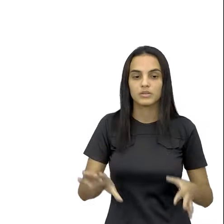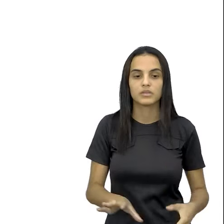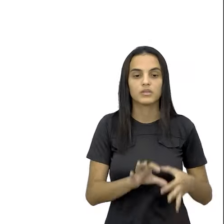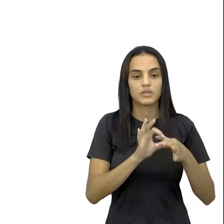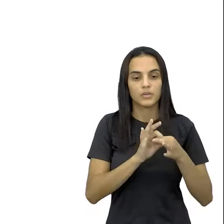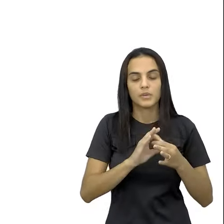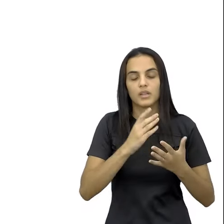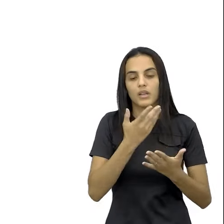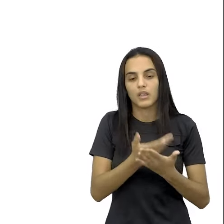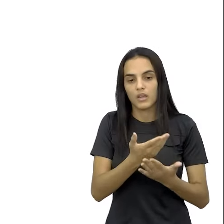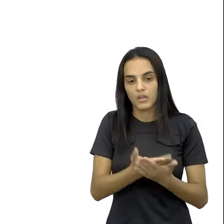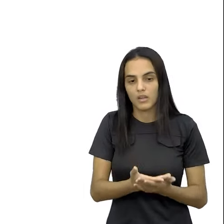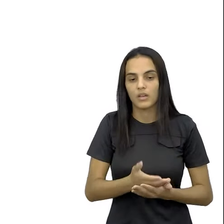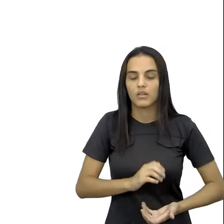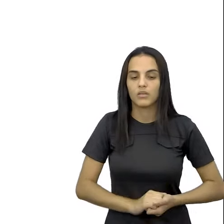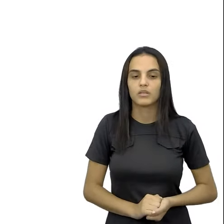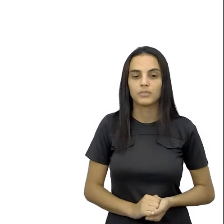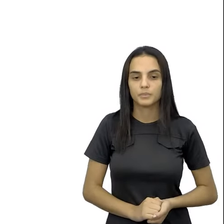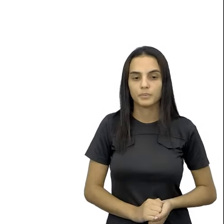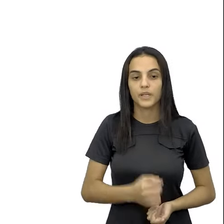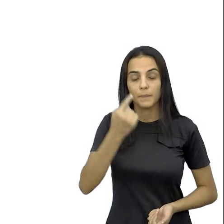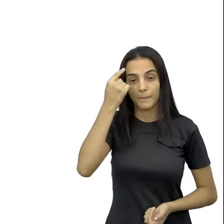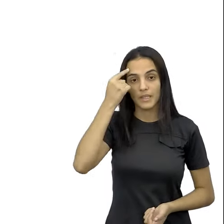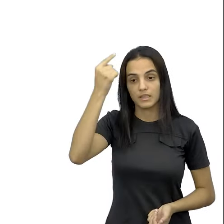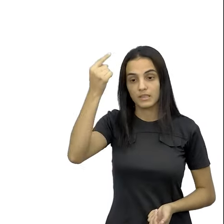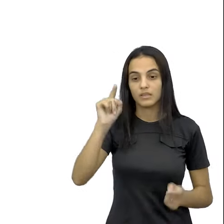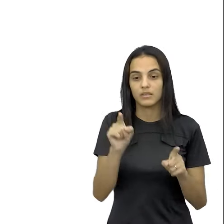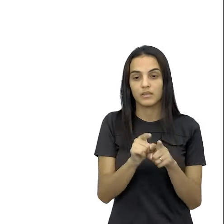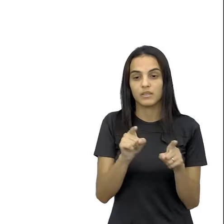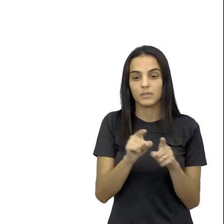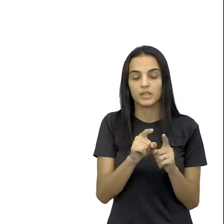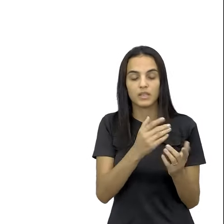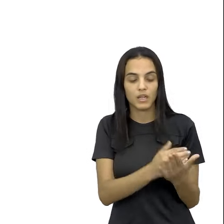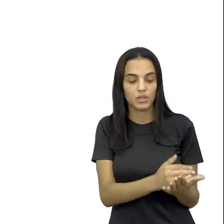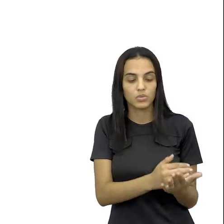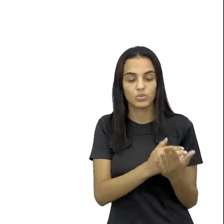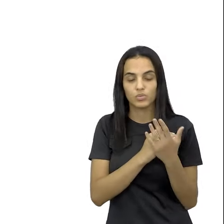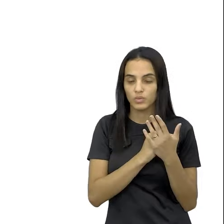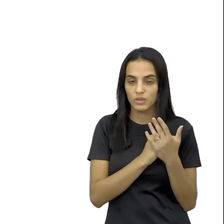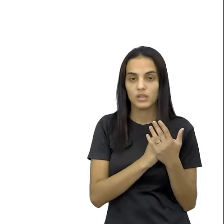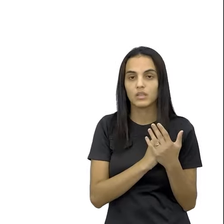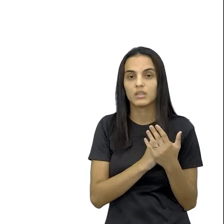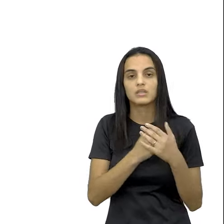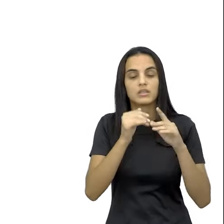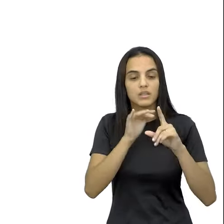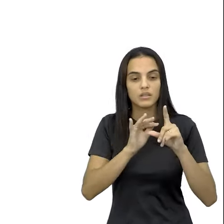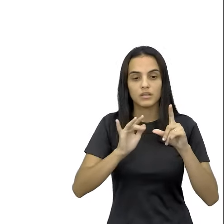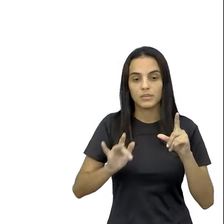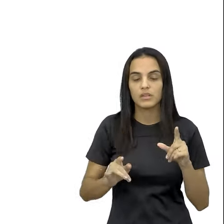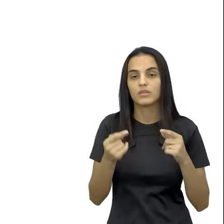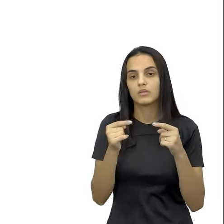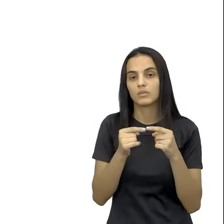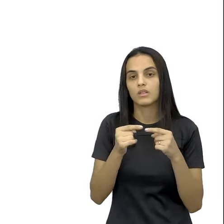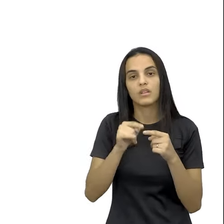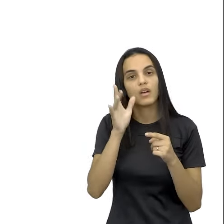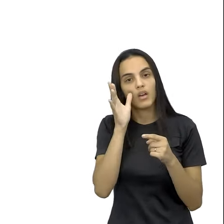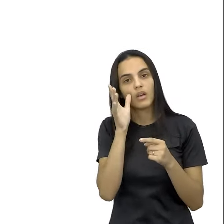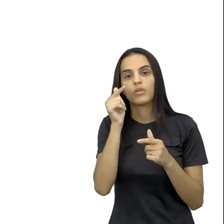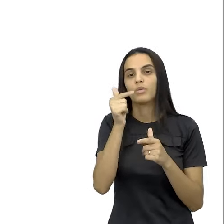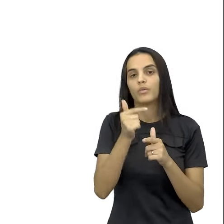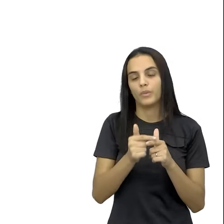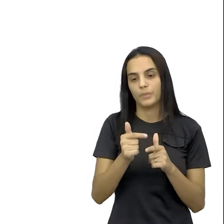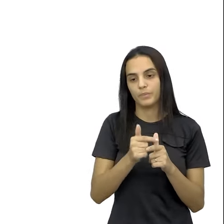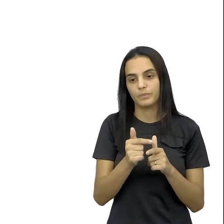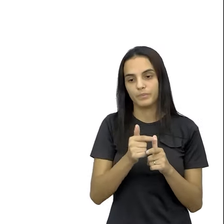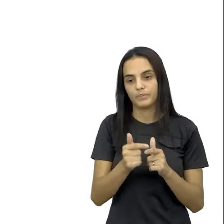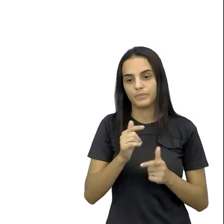nessas aulas, né, e pensando que o que favoreceria esse letramento seria a resolução de